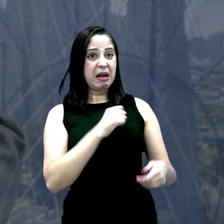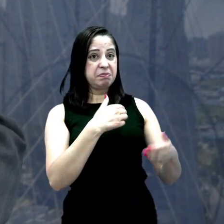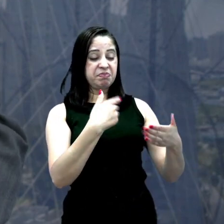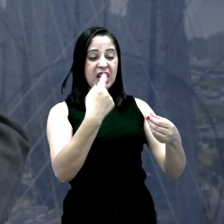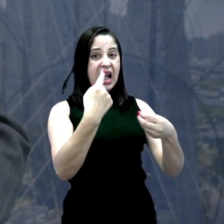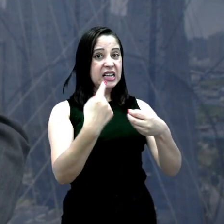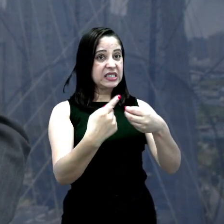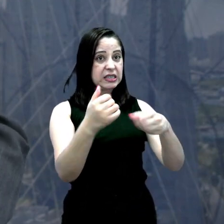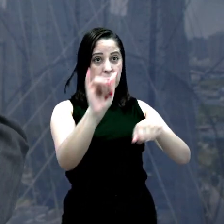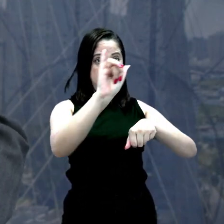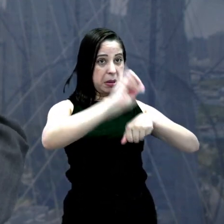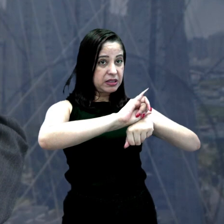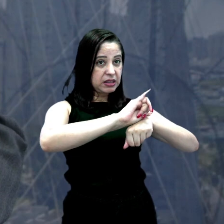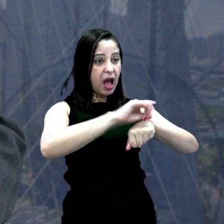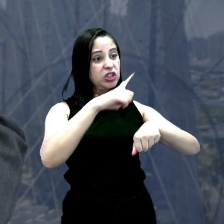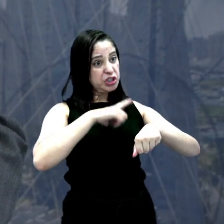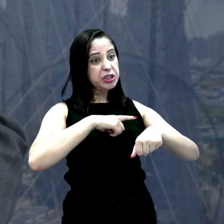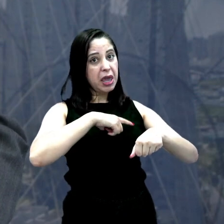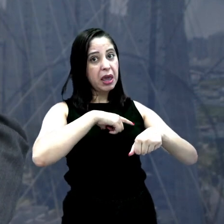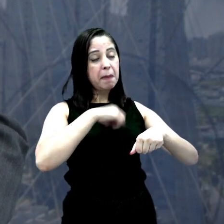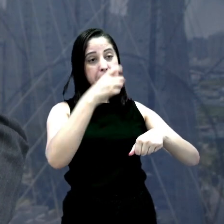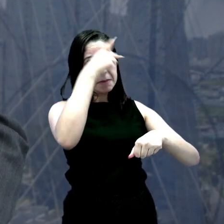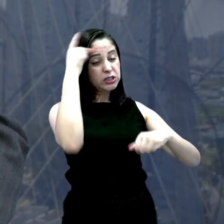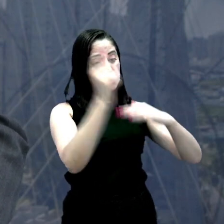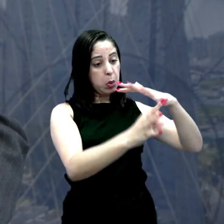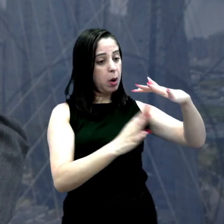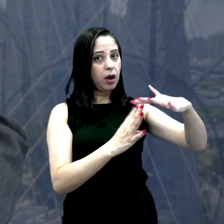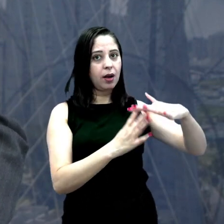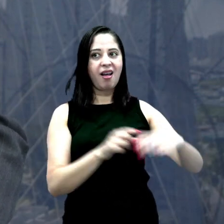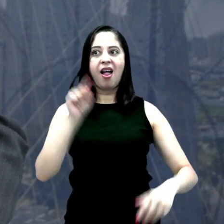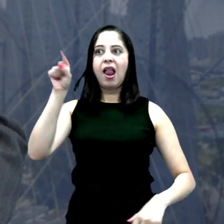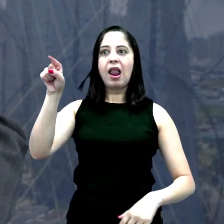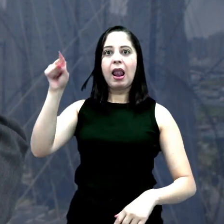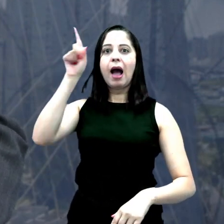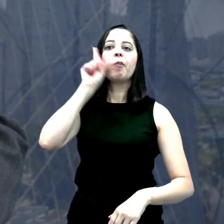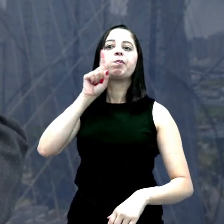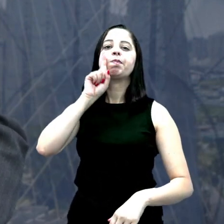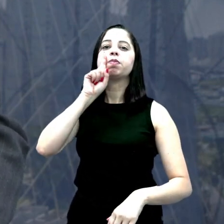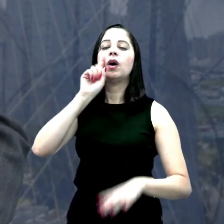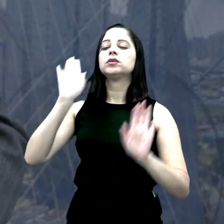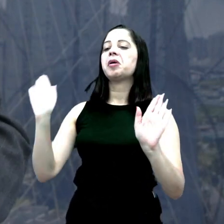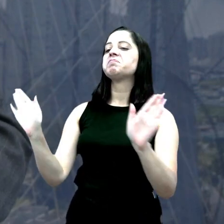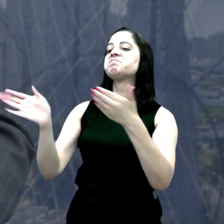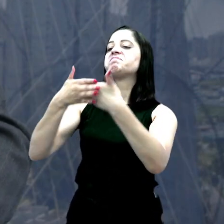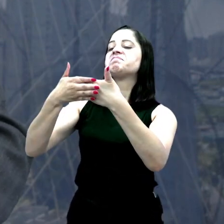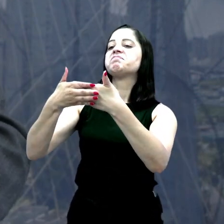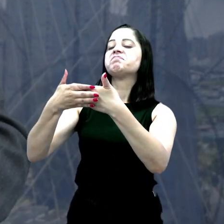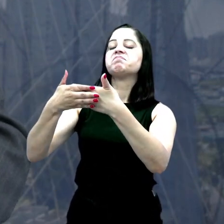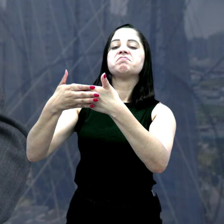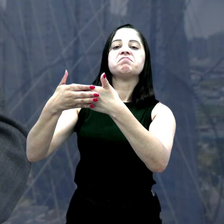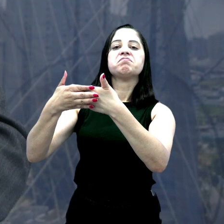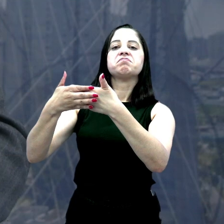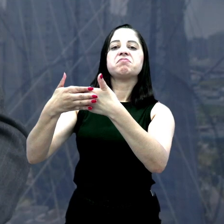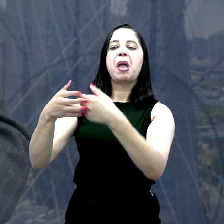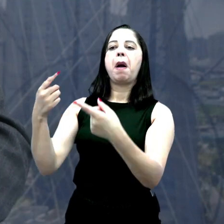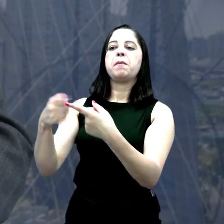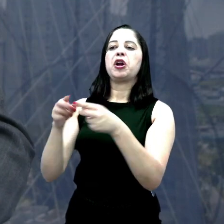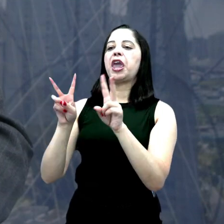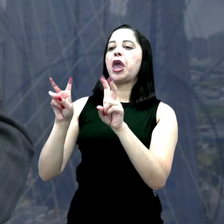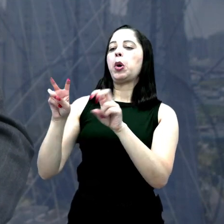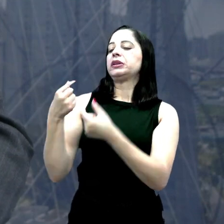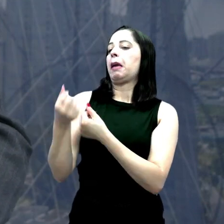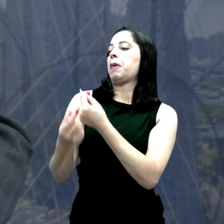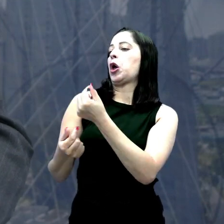cidade, tem movimento ao imigrante. Só que lá estão fechando os olhos. por uma questão política, social,